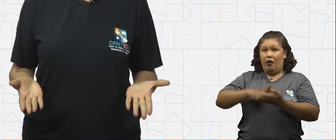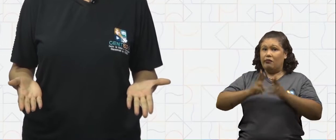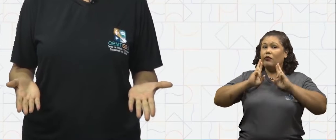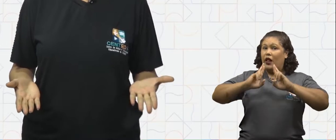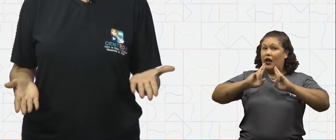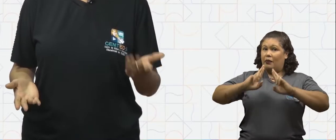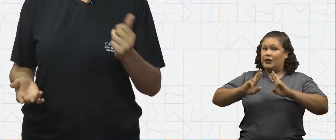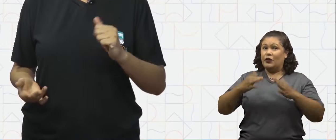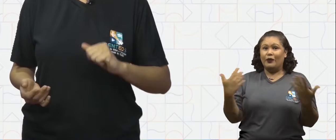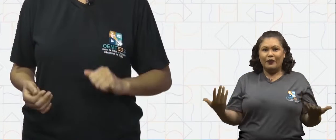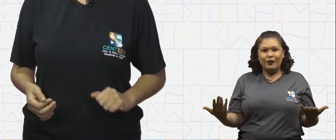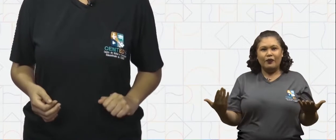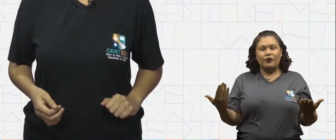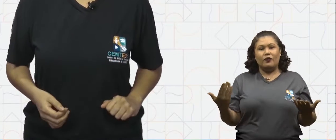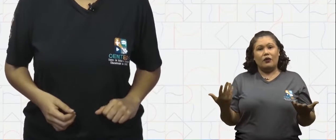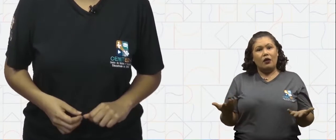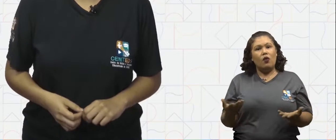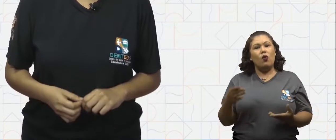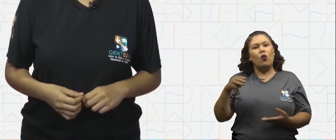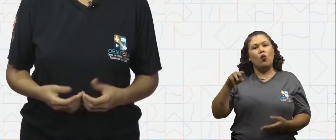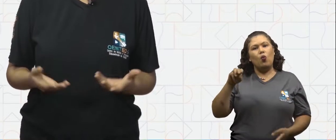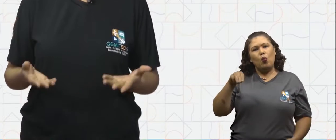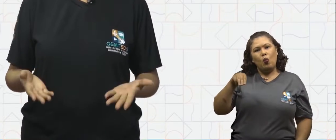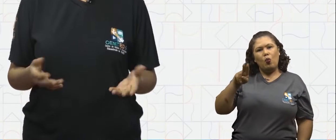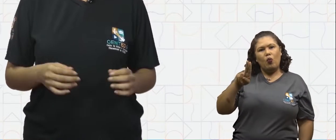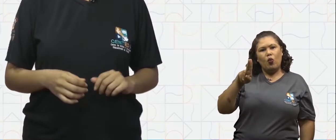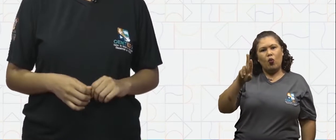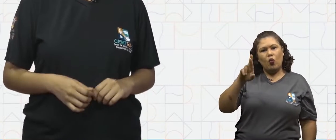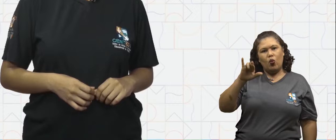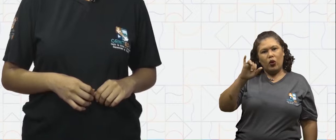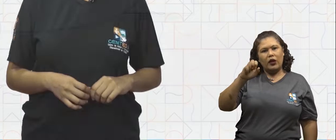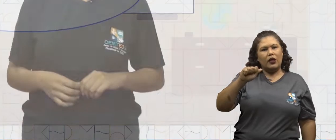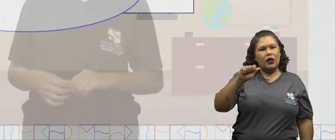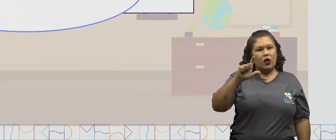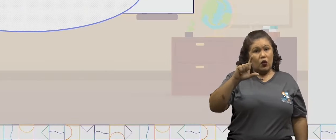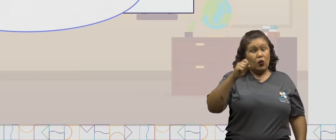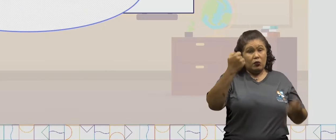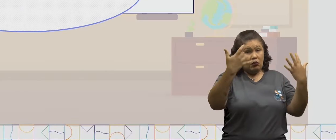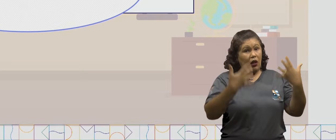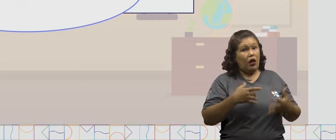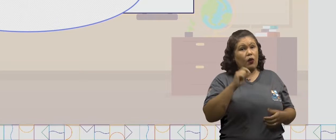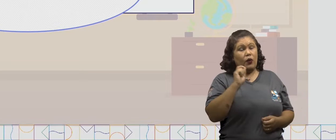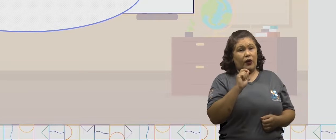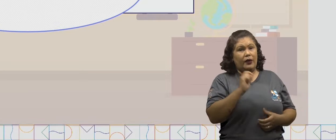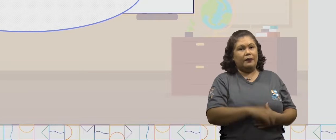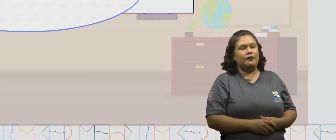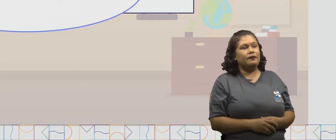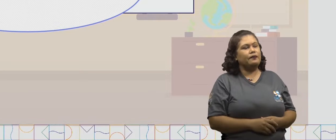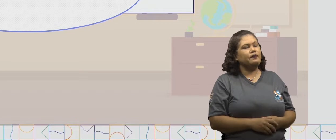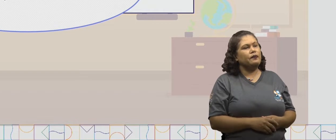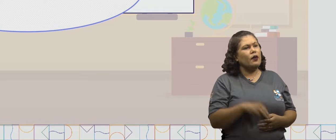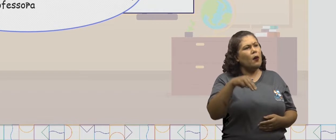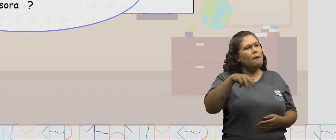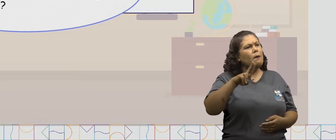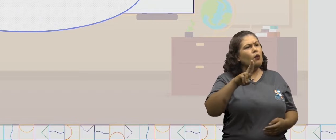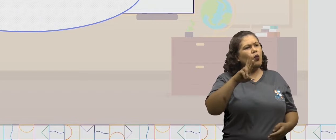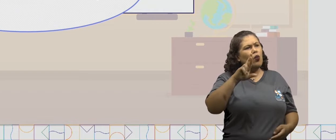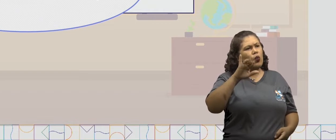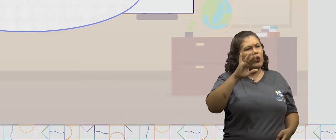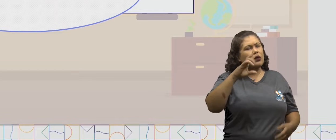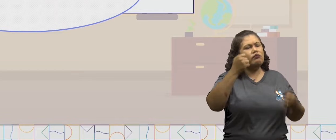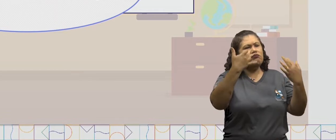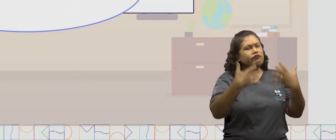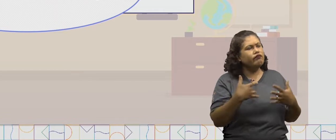cartas de reclamação. Olha só, o Murilo e a Bianca pediram para falar. Pode falar, Murilo. O Murilo